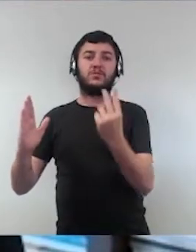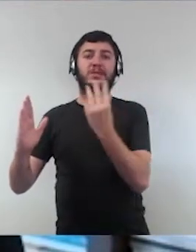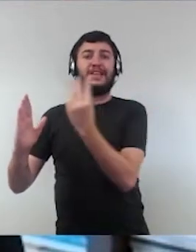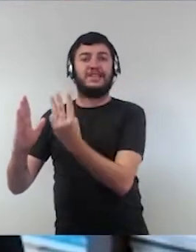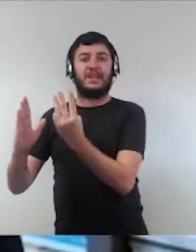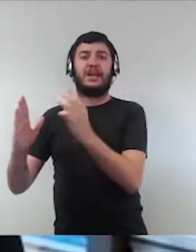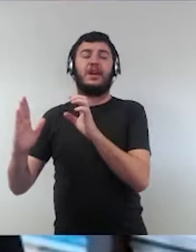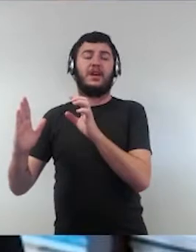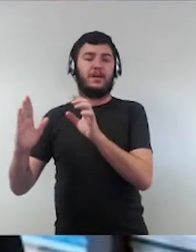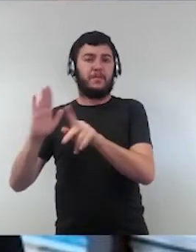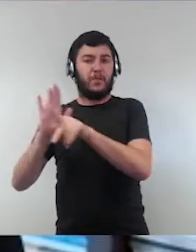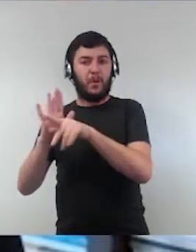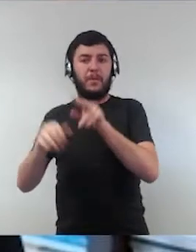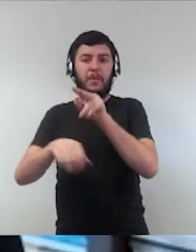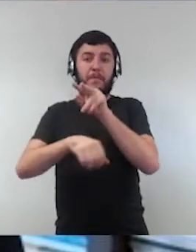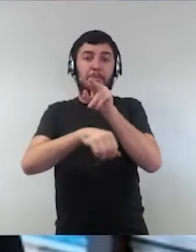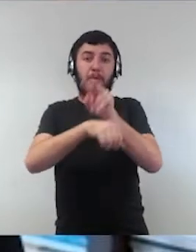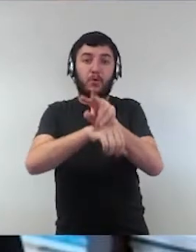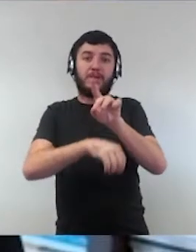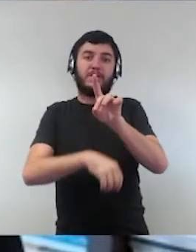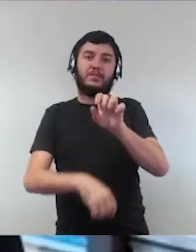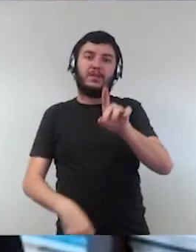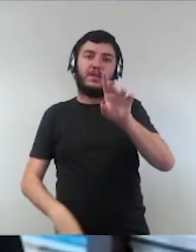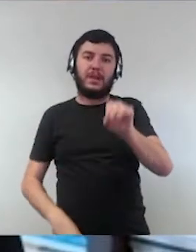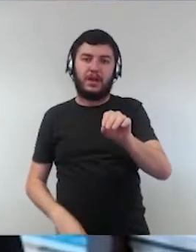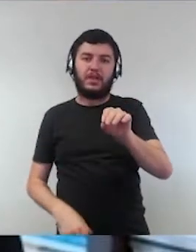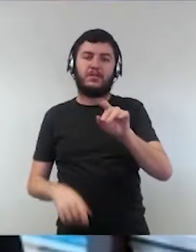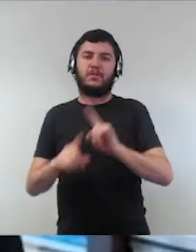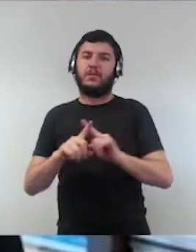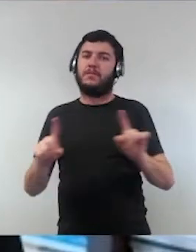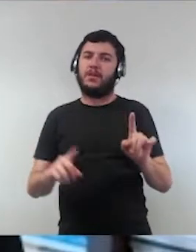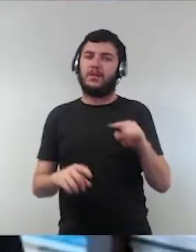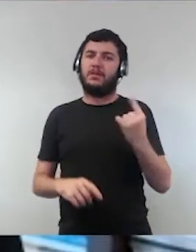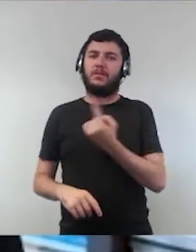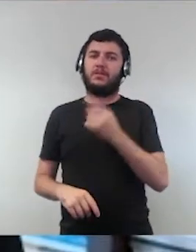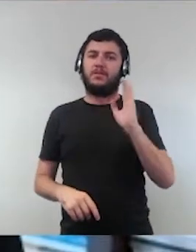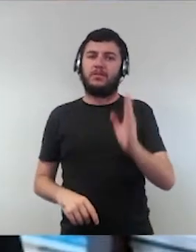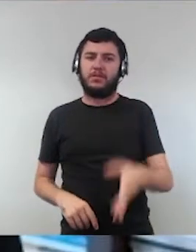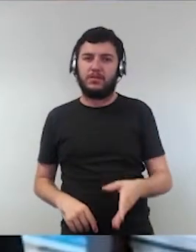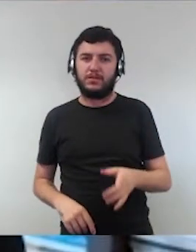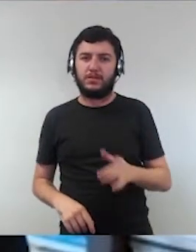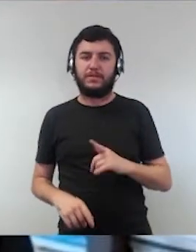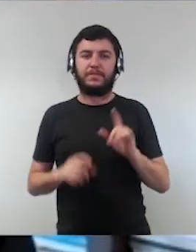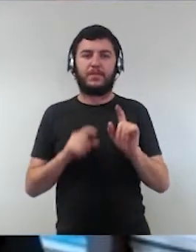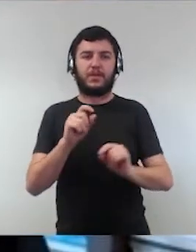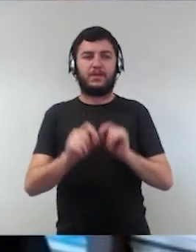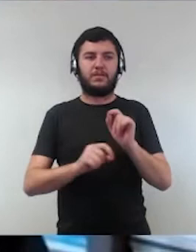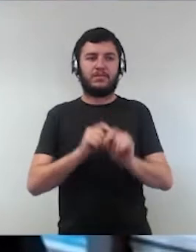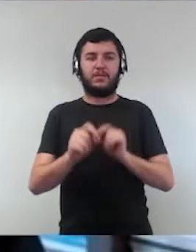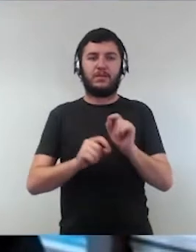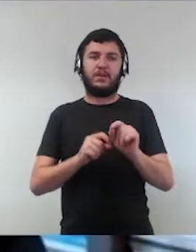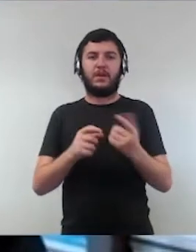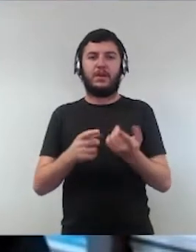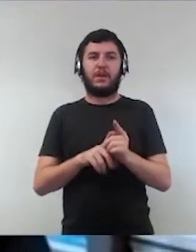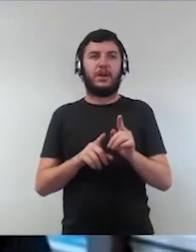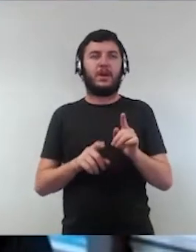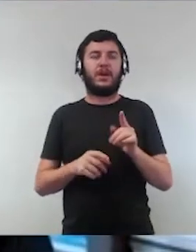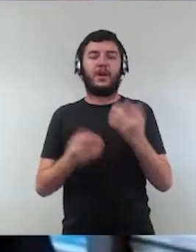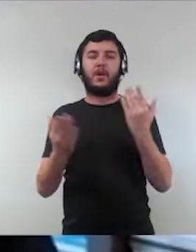se temia, sobretudo, o Leviatã, o grande Leviatã, que era o Estado, nos anos de chumbo na Europa.